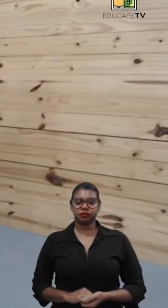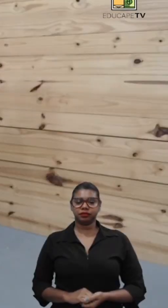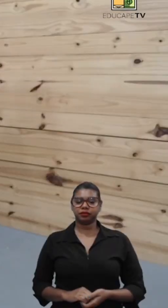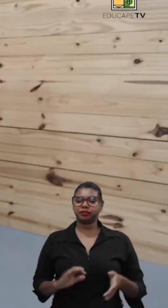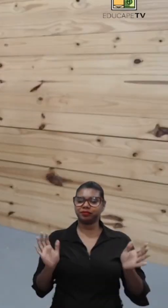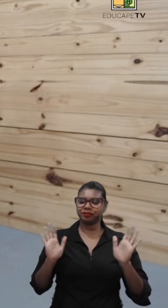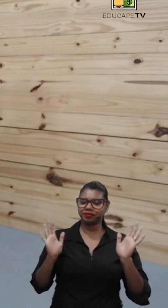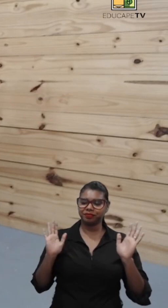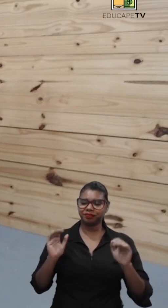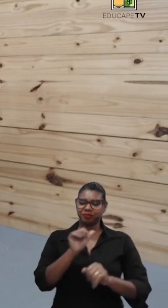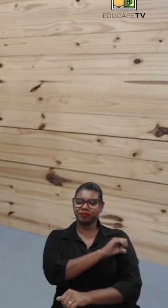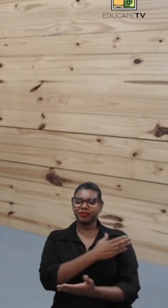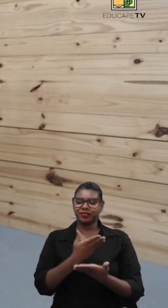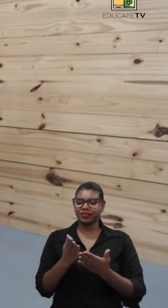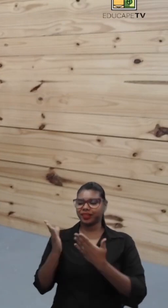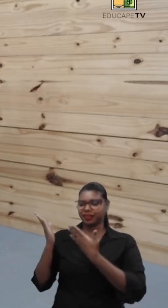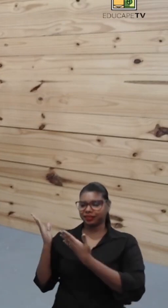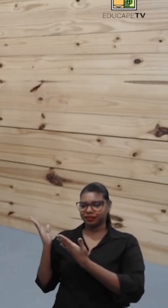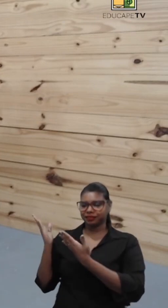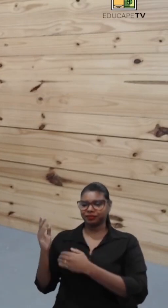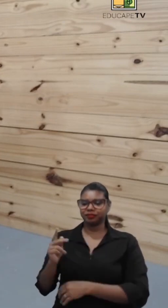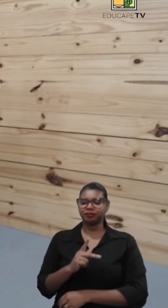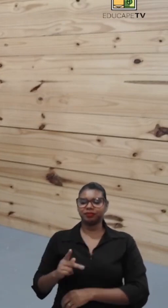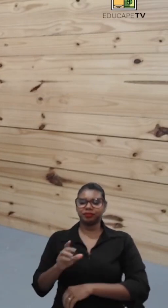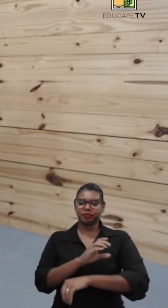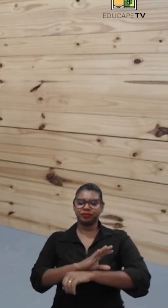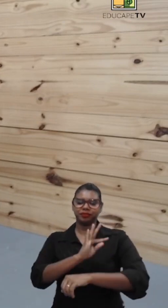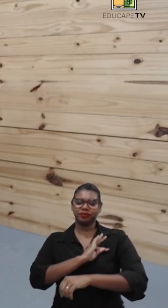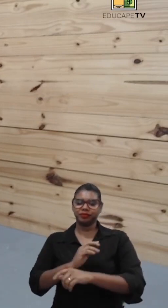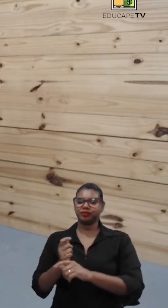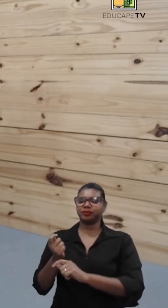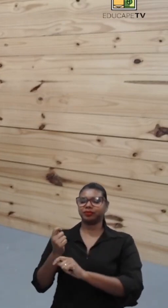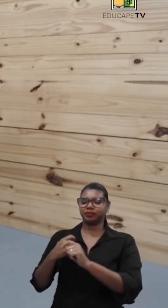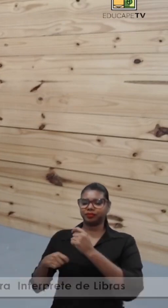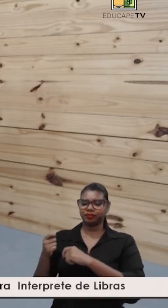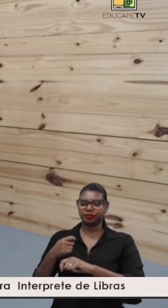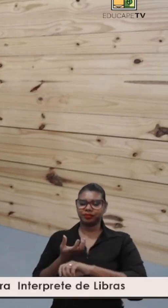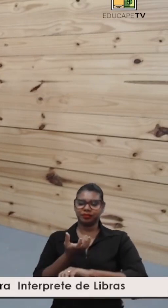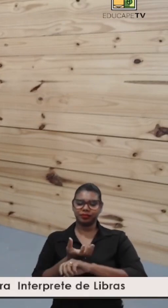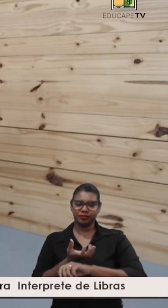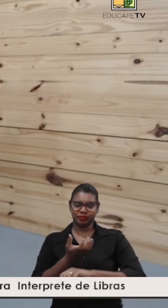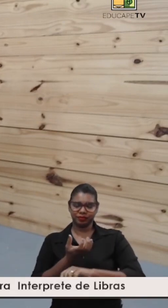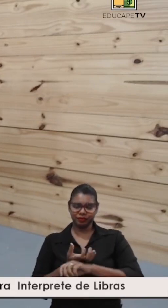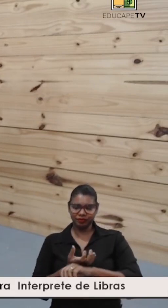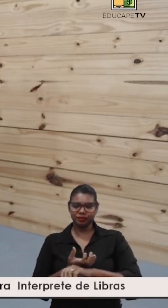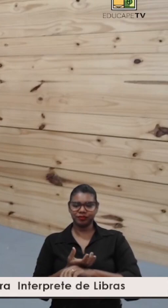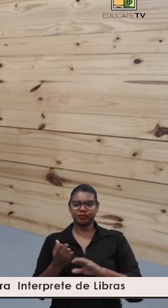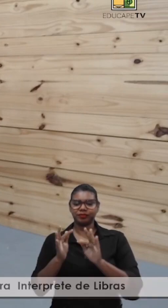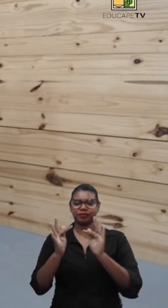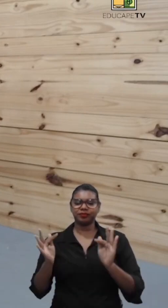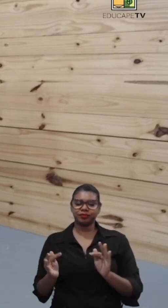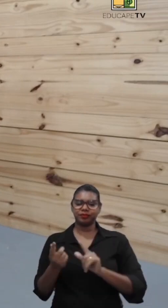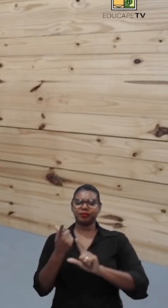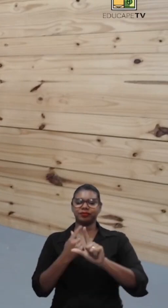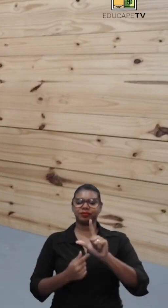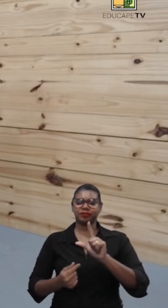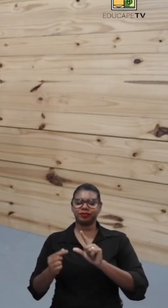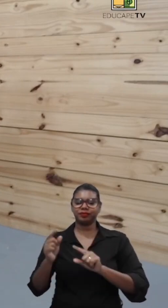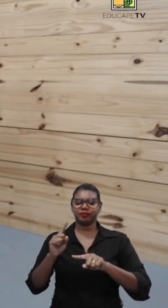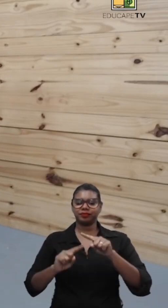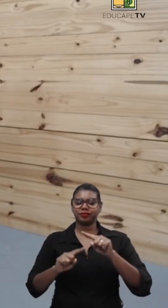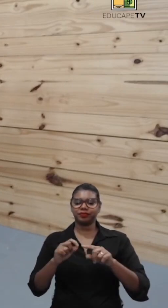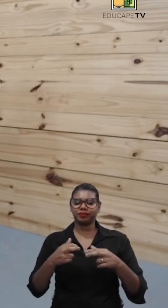Olá, estudante. Sou o professor Glauber Pereira, do curso técnico de administração, na disciplina Fundamentos de Logística, Produção e